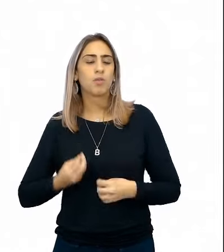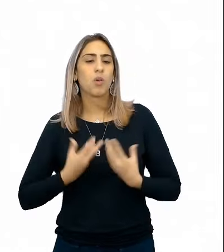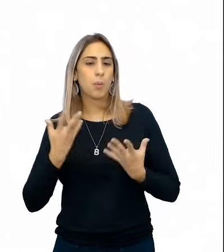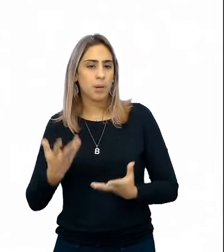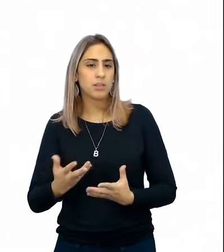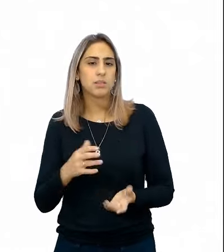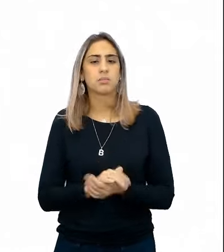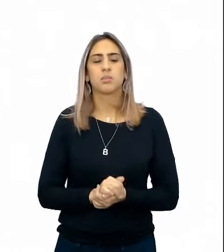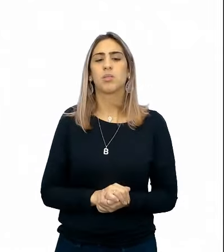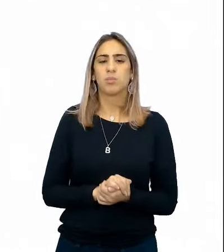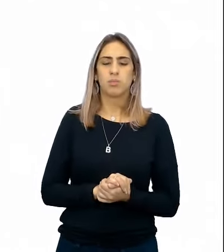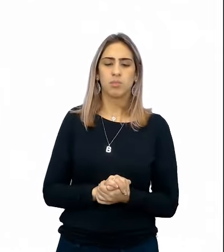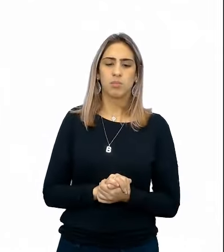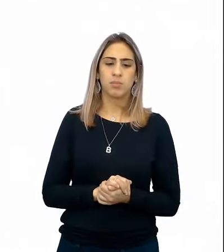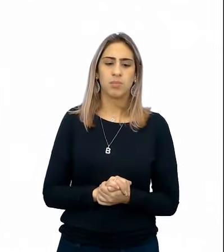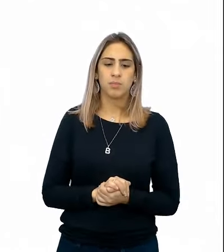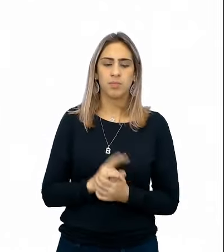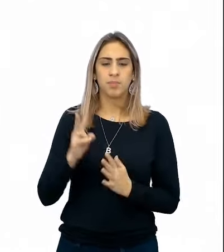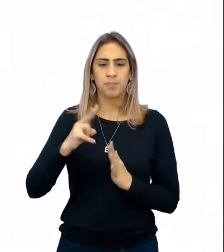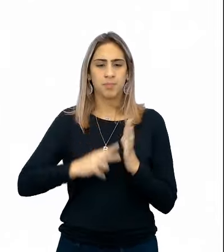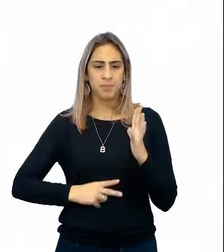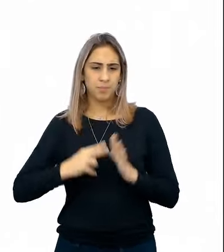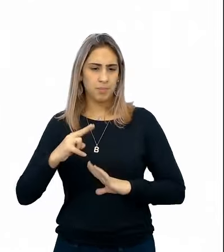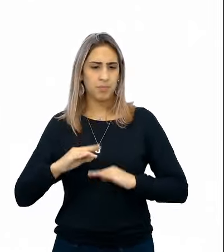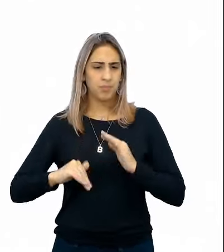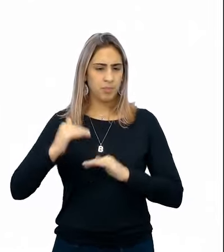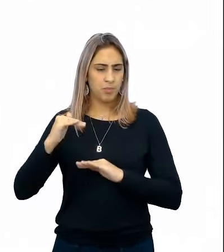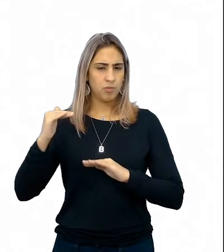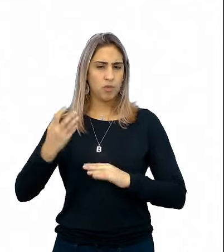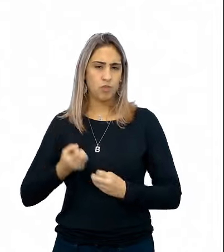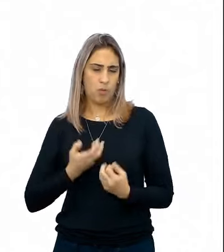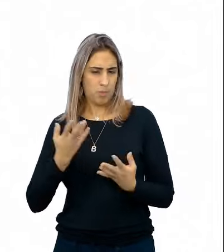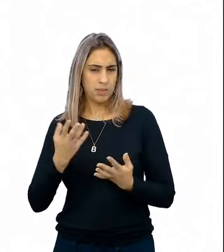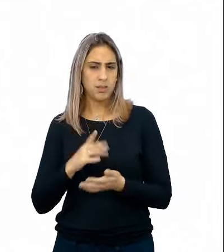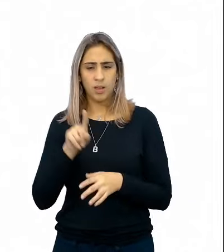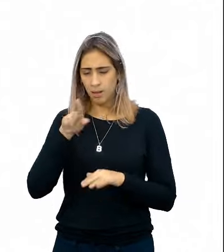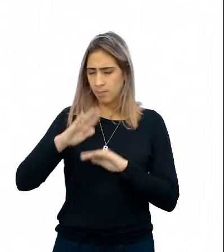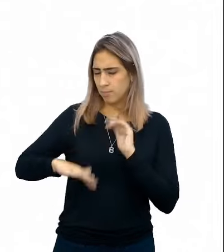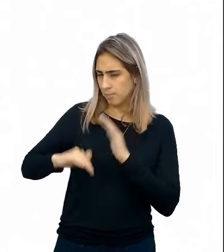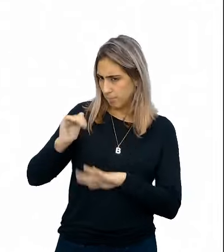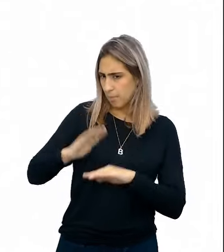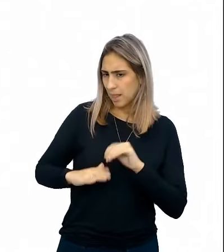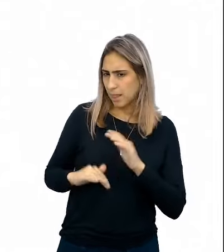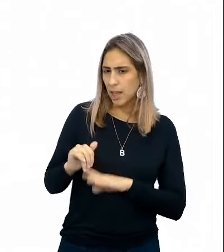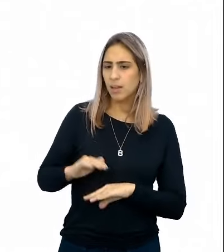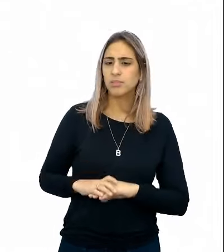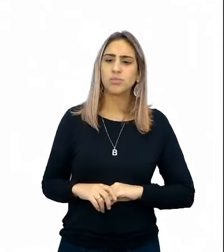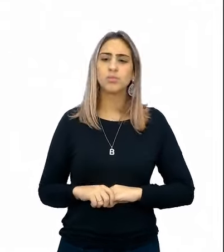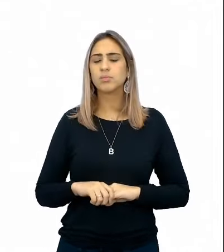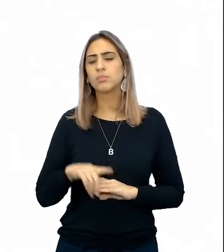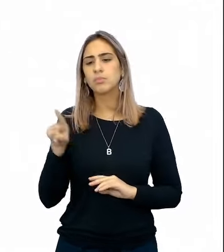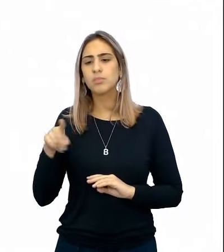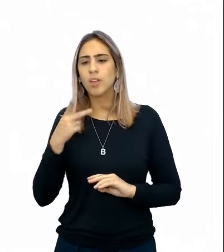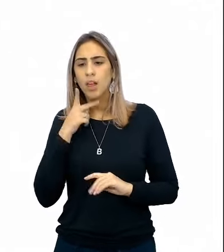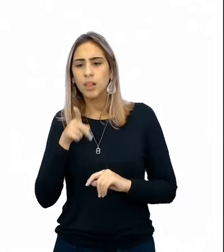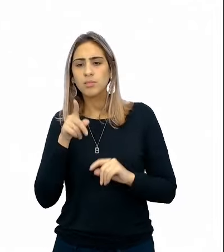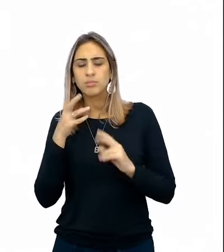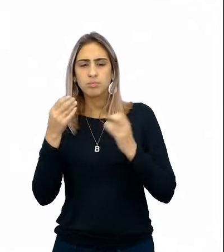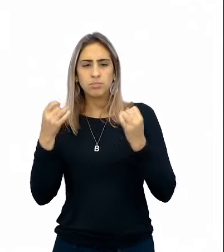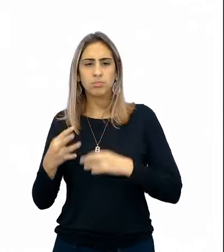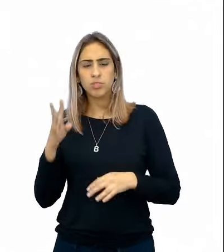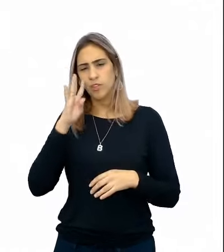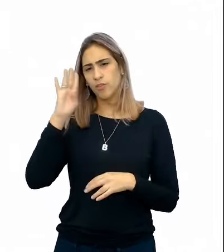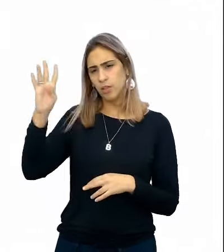ler entre os dados, ler além dos dados. Esta habilidade, ela toca exatamente neste ponto de